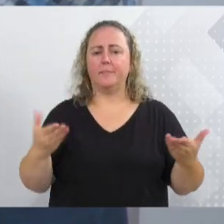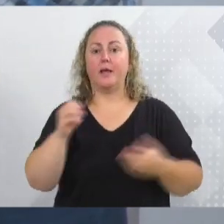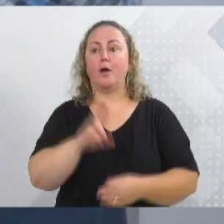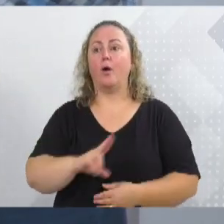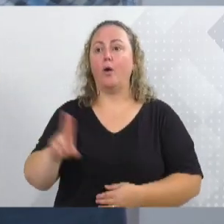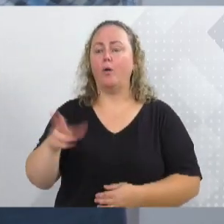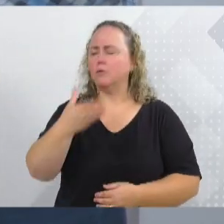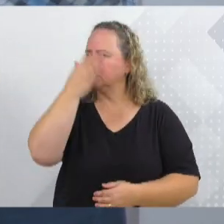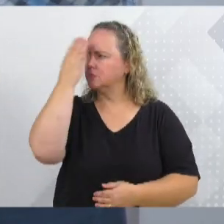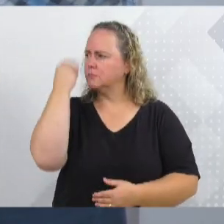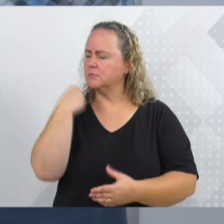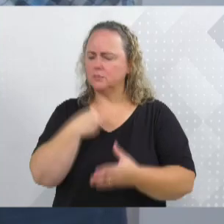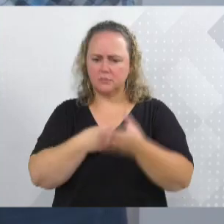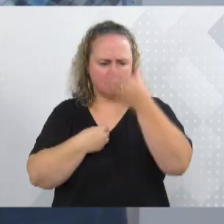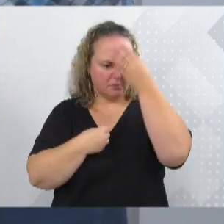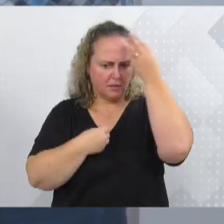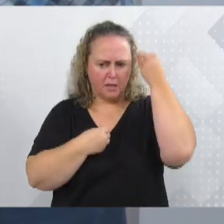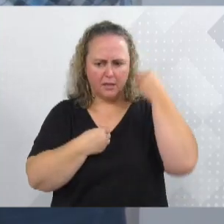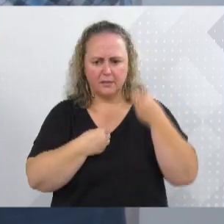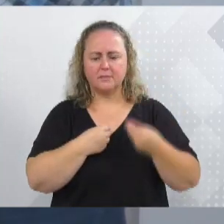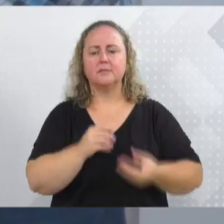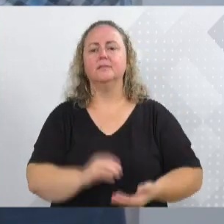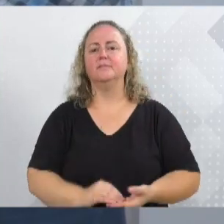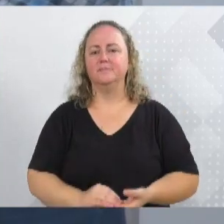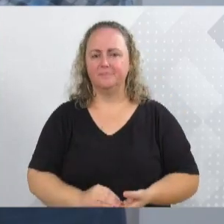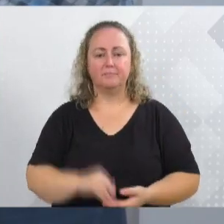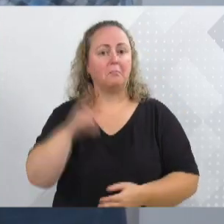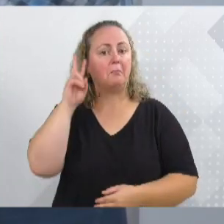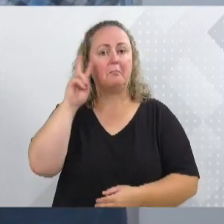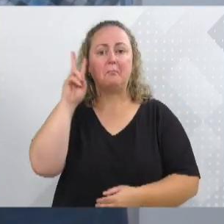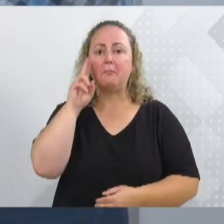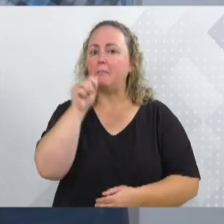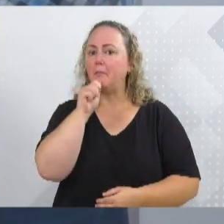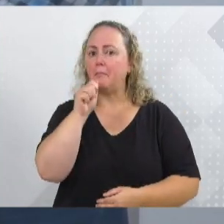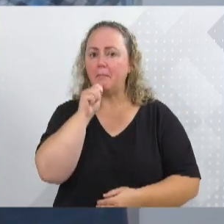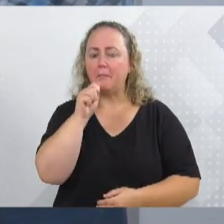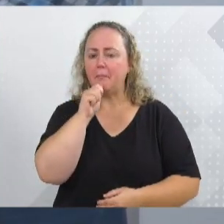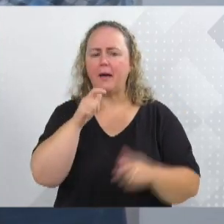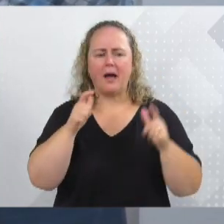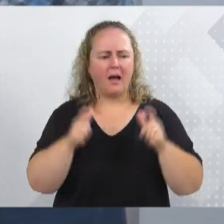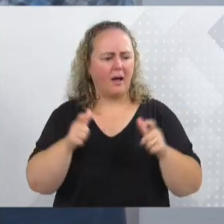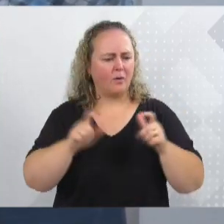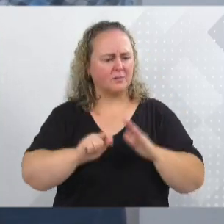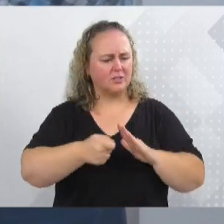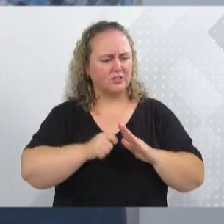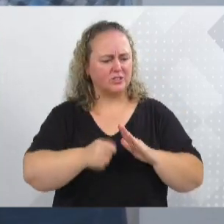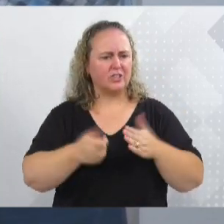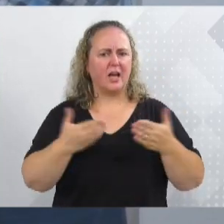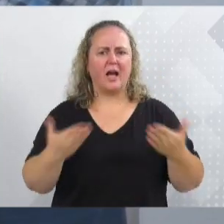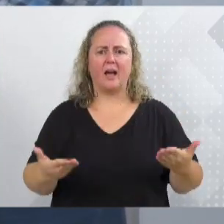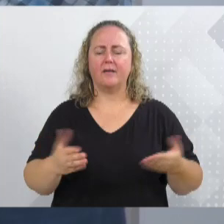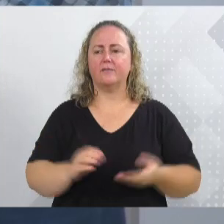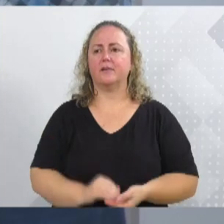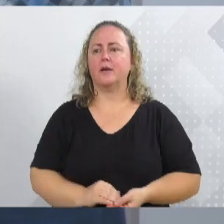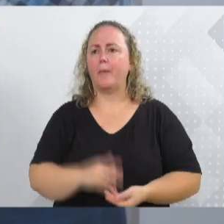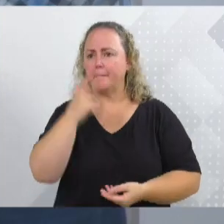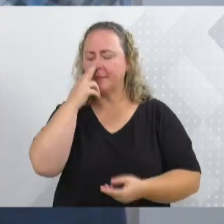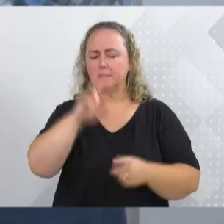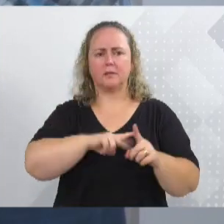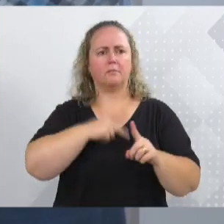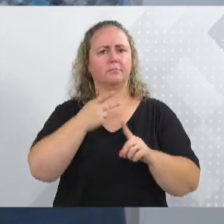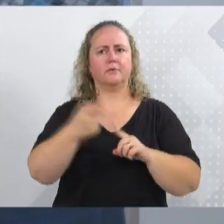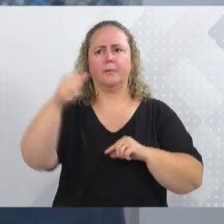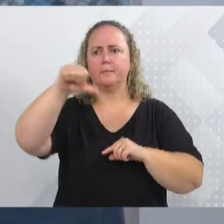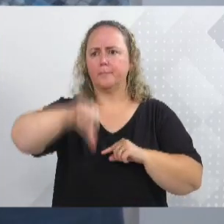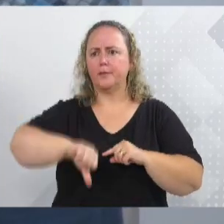fiquei com esquecimento, né? Eu não lembro mais as coisas, eu não lembro onde coloquei a chave. Às vezes já tinha um esquecimento, mas diz: ai, como